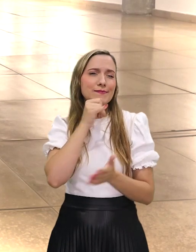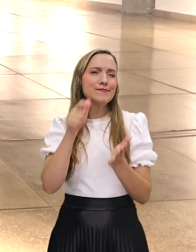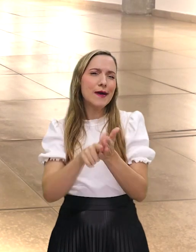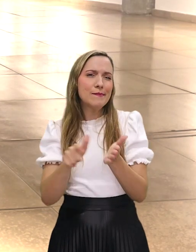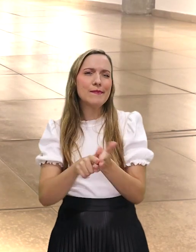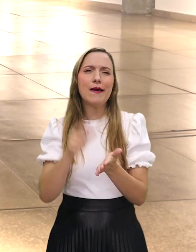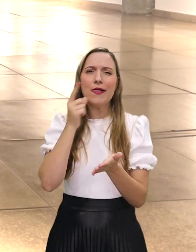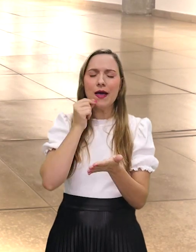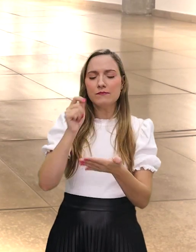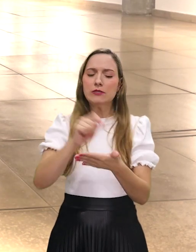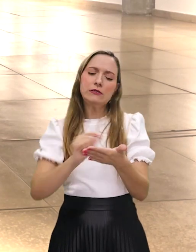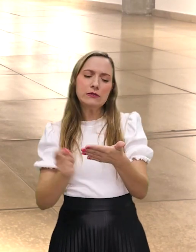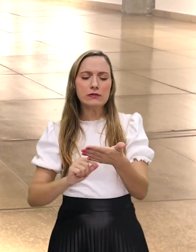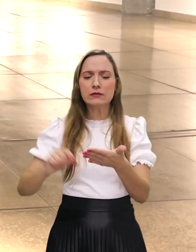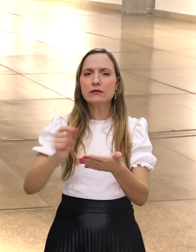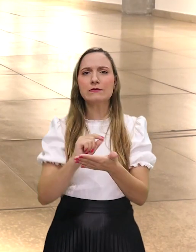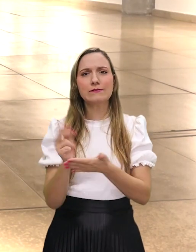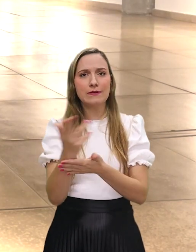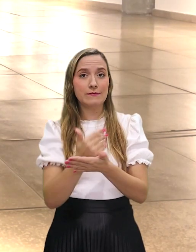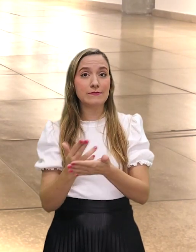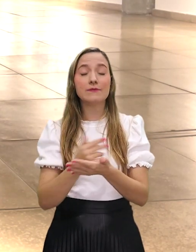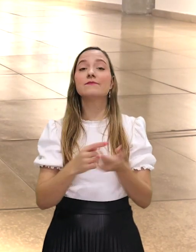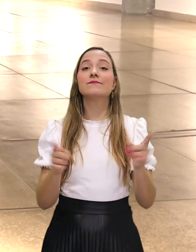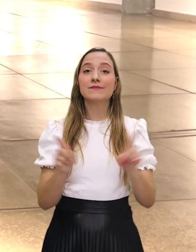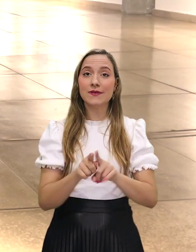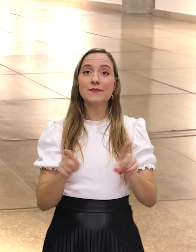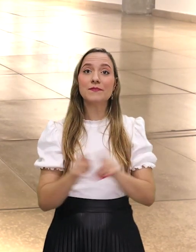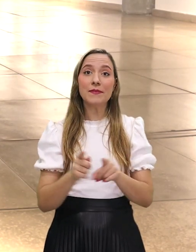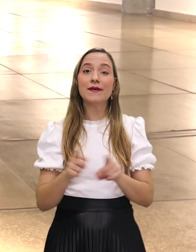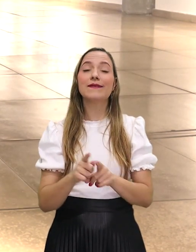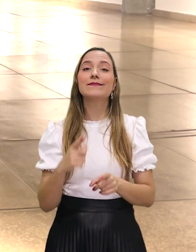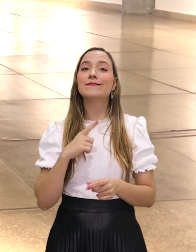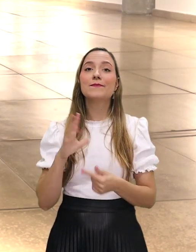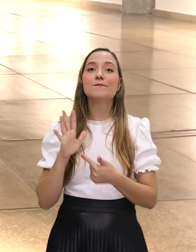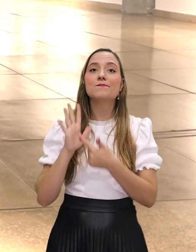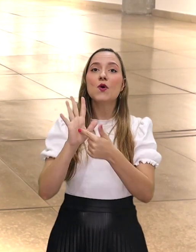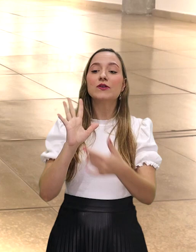mas ele vem para esse campo da